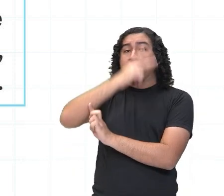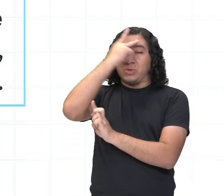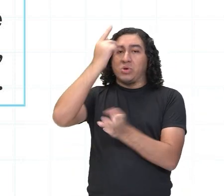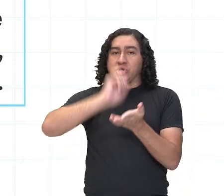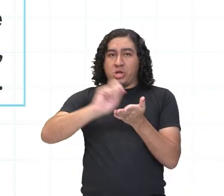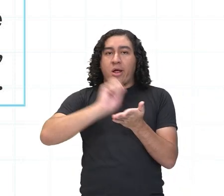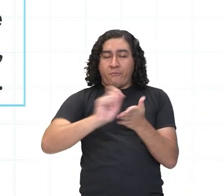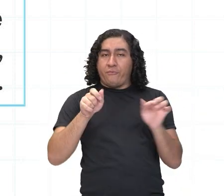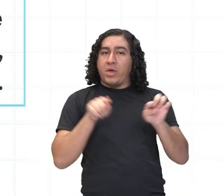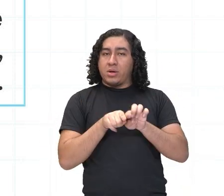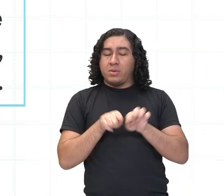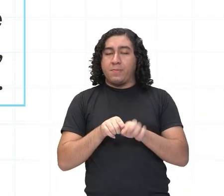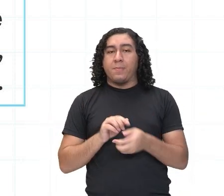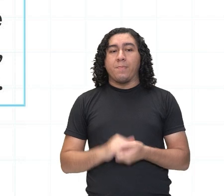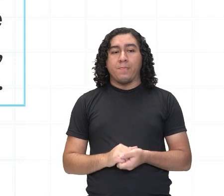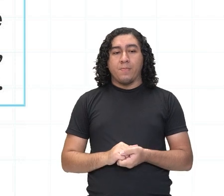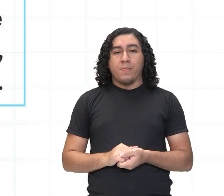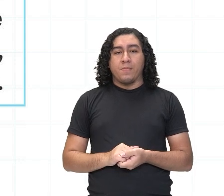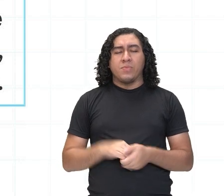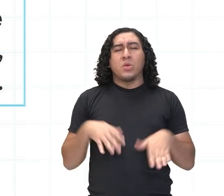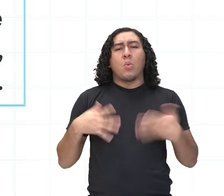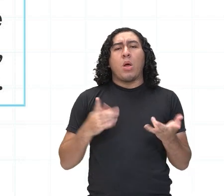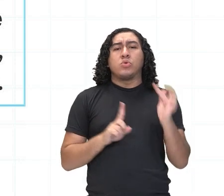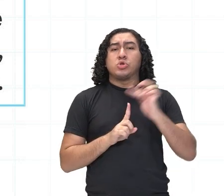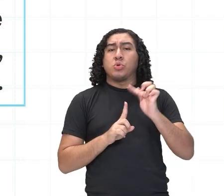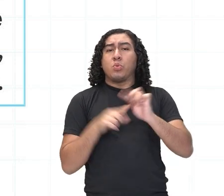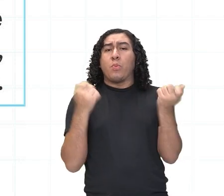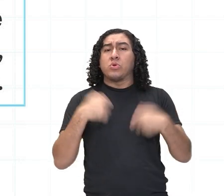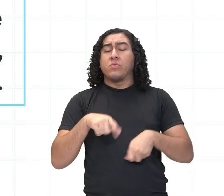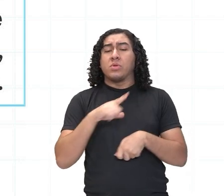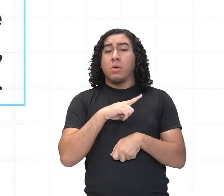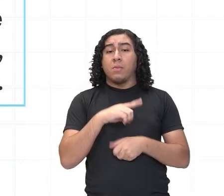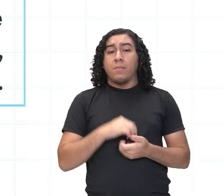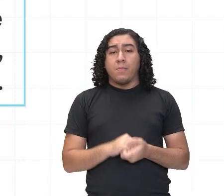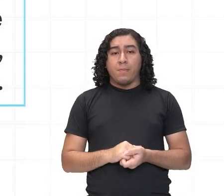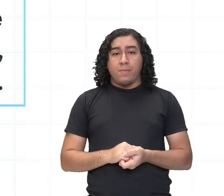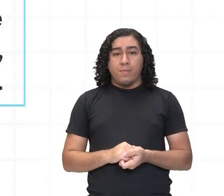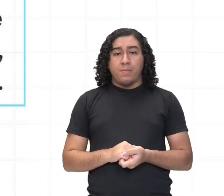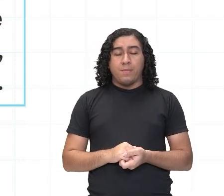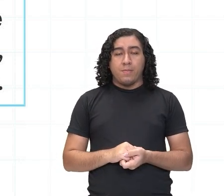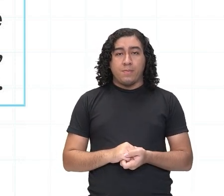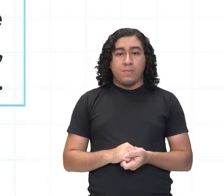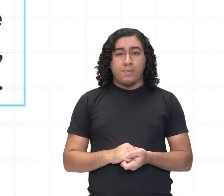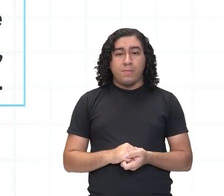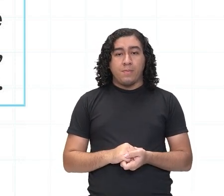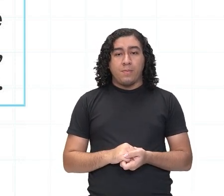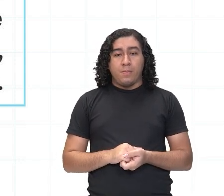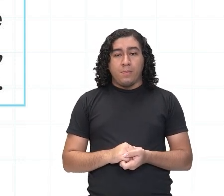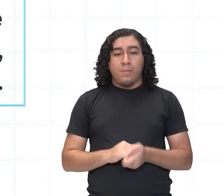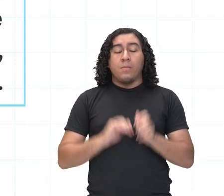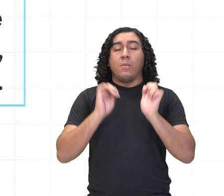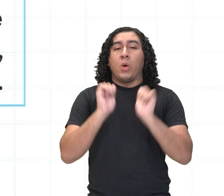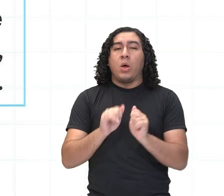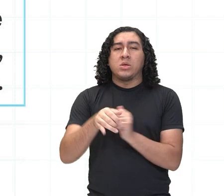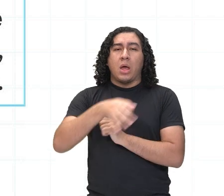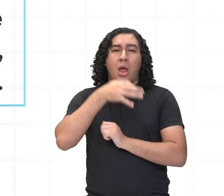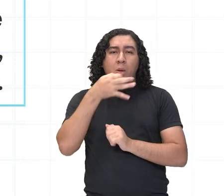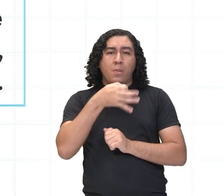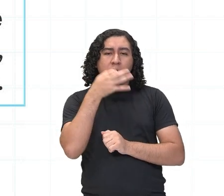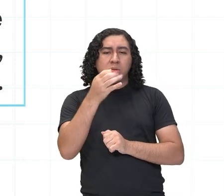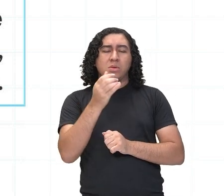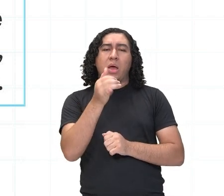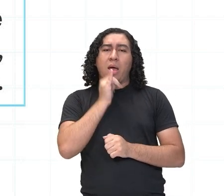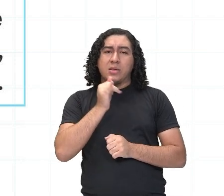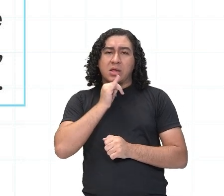né? E que tipo de argumentos eu posso dar? E bem ao final da cartela, eu posso usar argumentos de